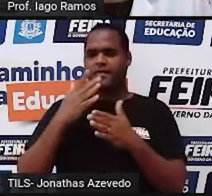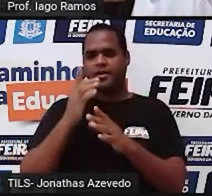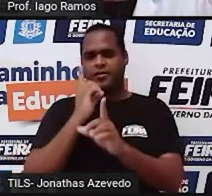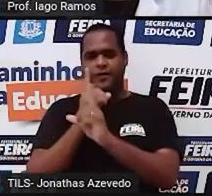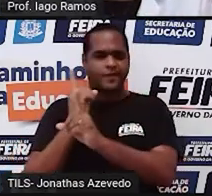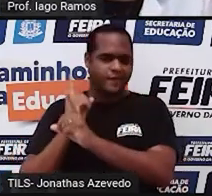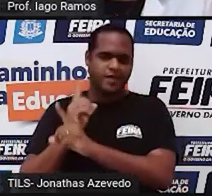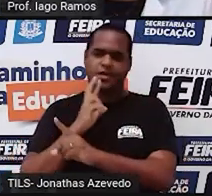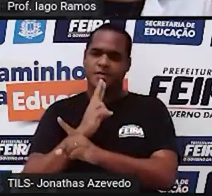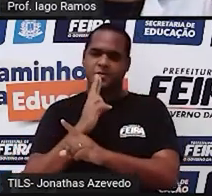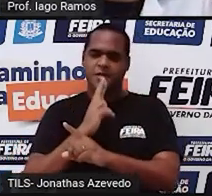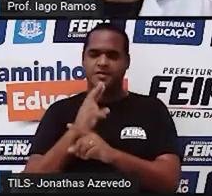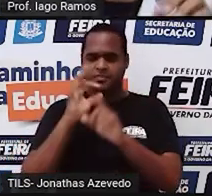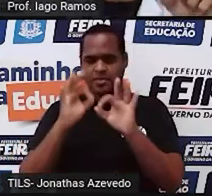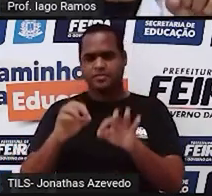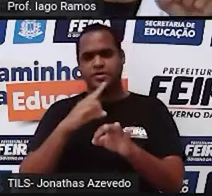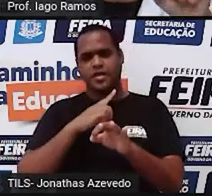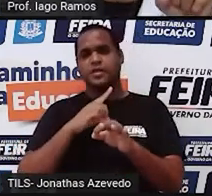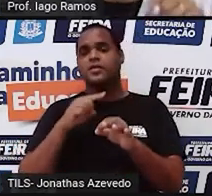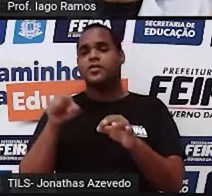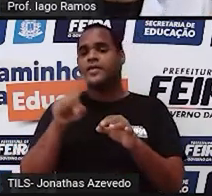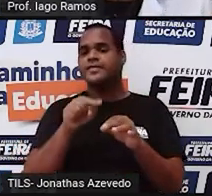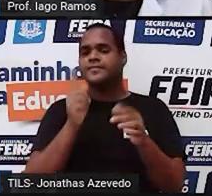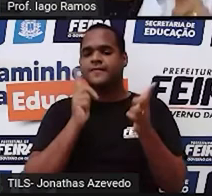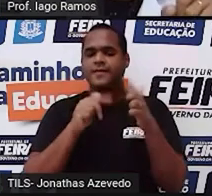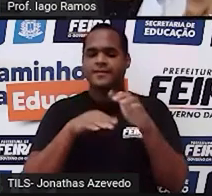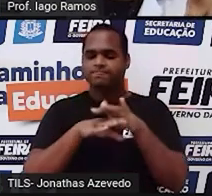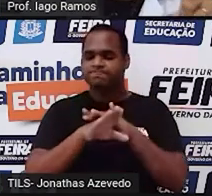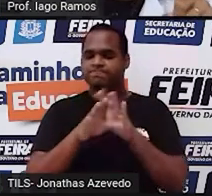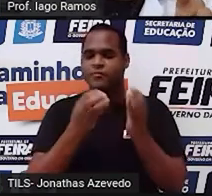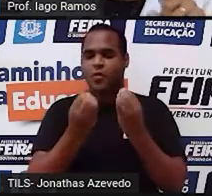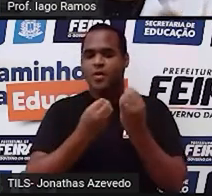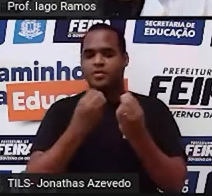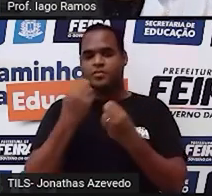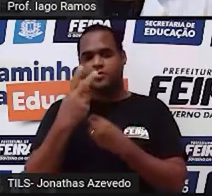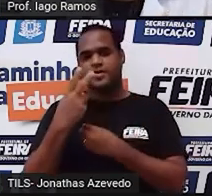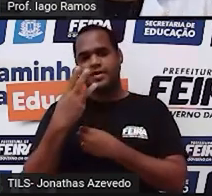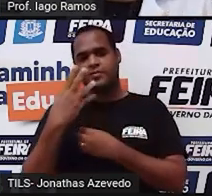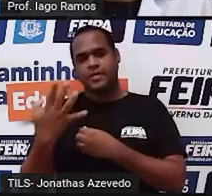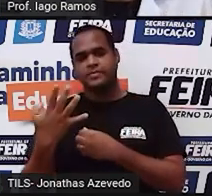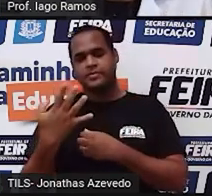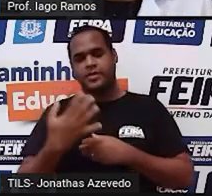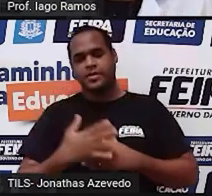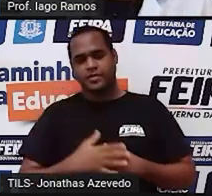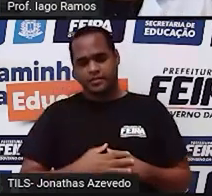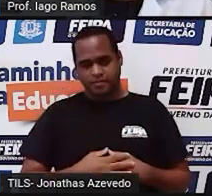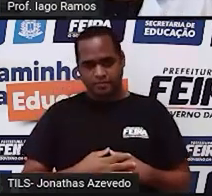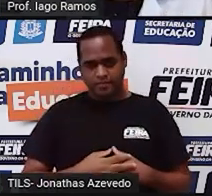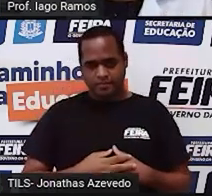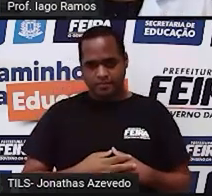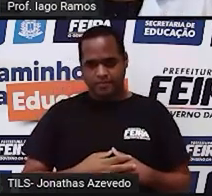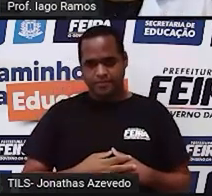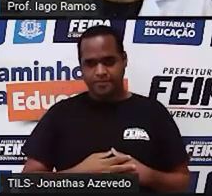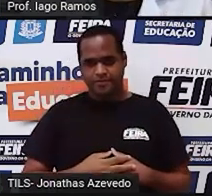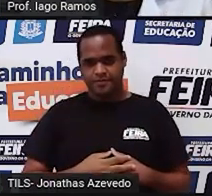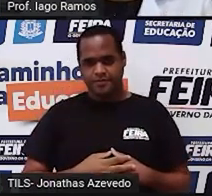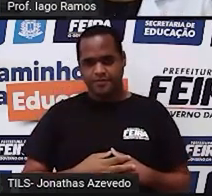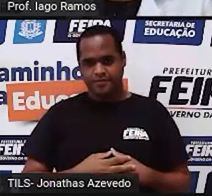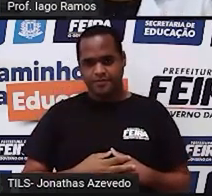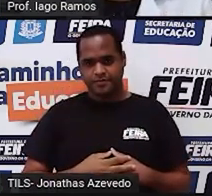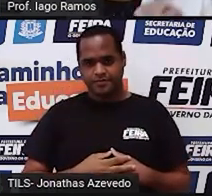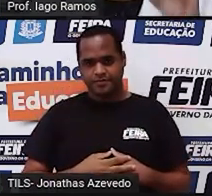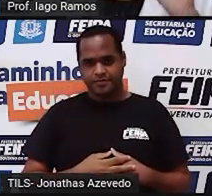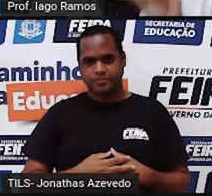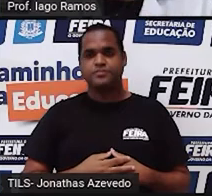os resultados os resultados a gente costuma dizer ali ó o 2 o 3 o 4 a gente disse que são